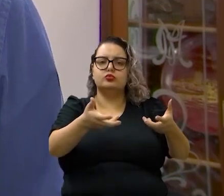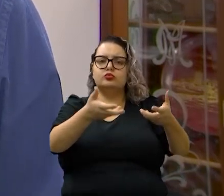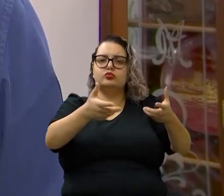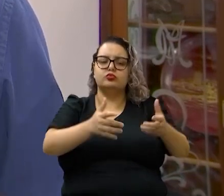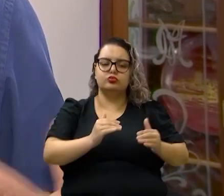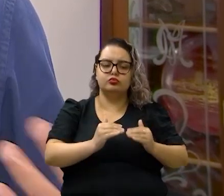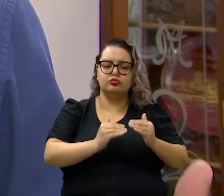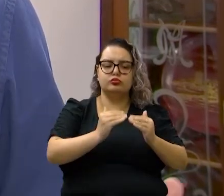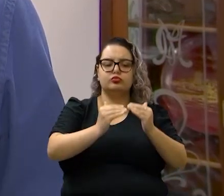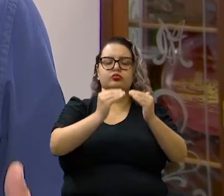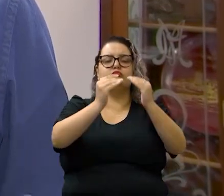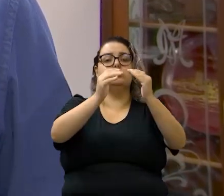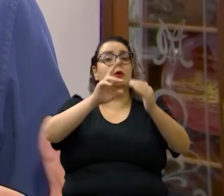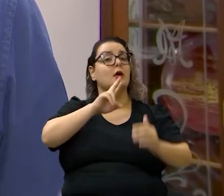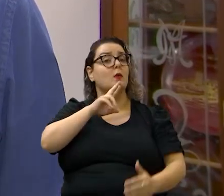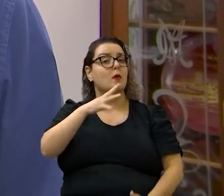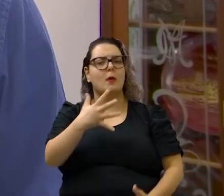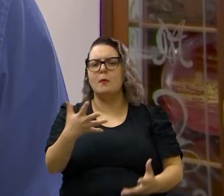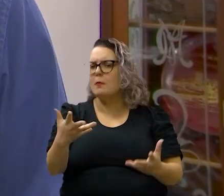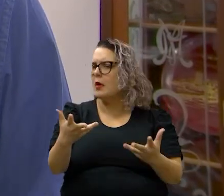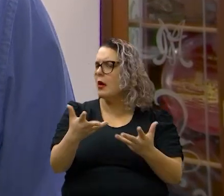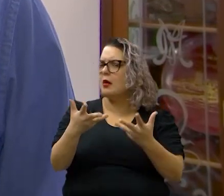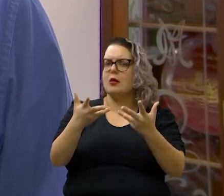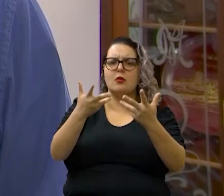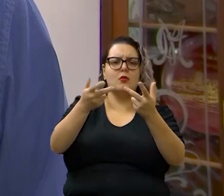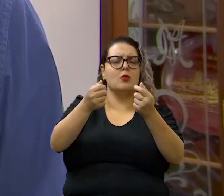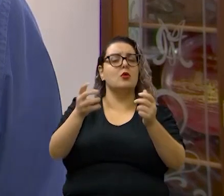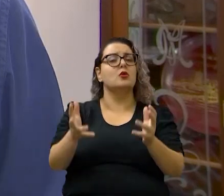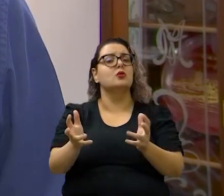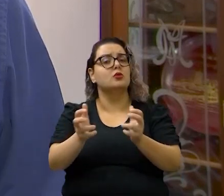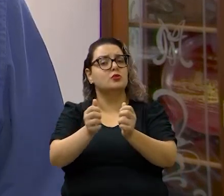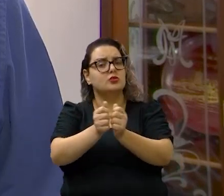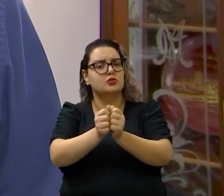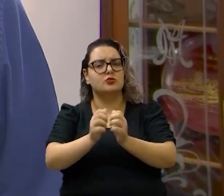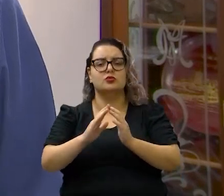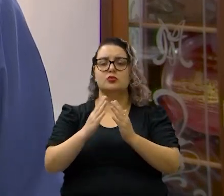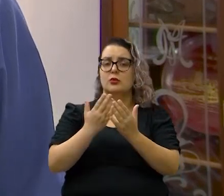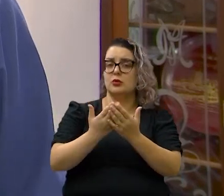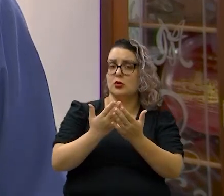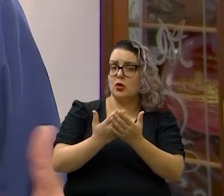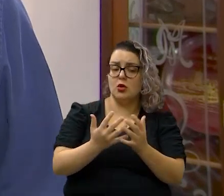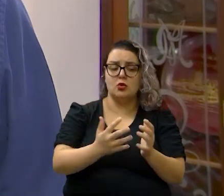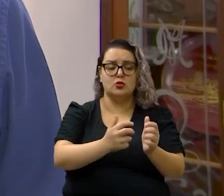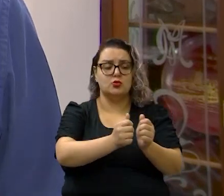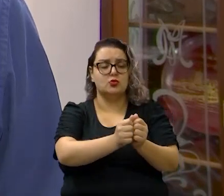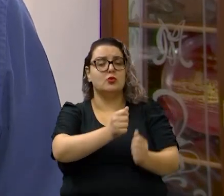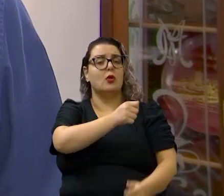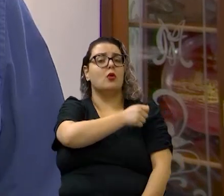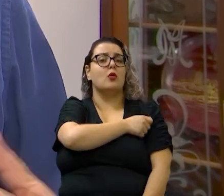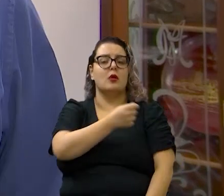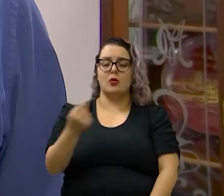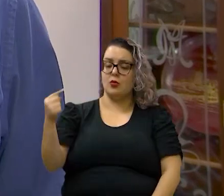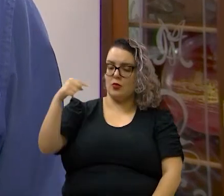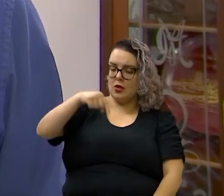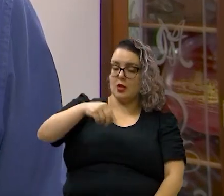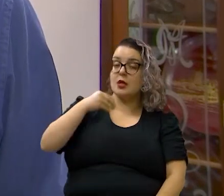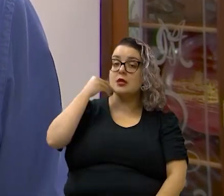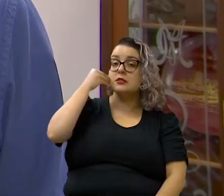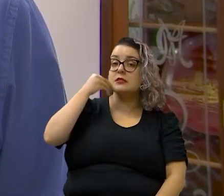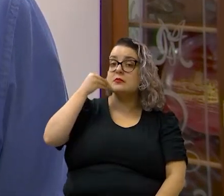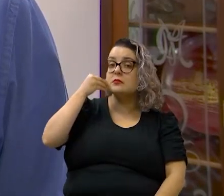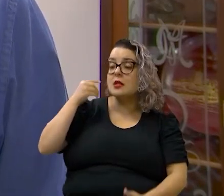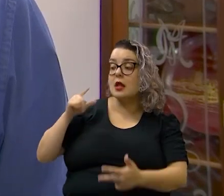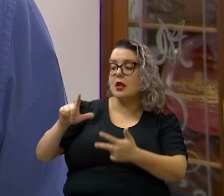né Tem produzido resultados fantásticos né junto as escolas junto aos estudantes que vem para cá